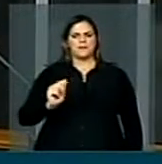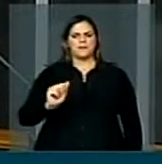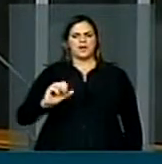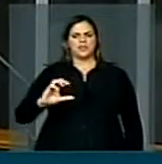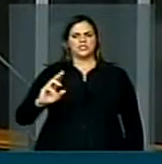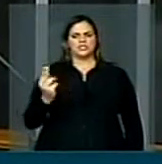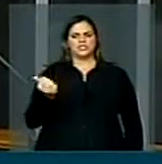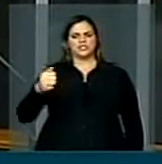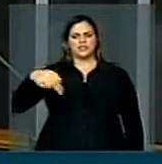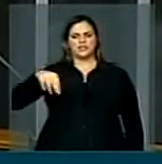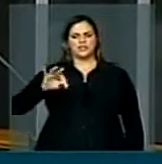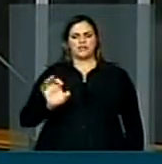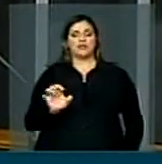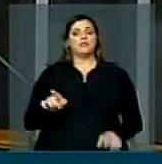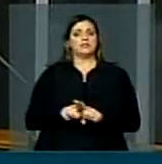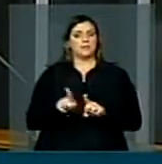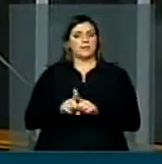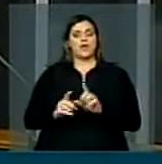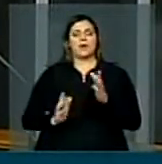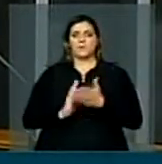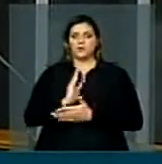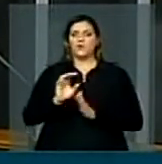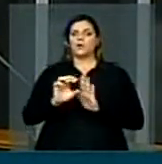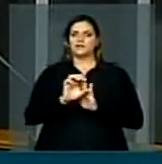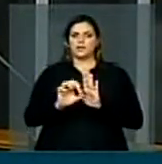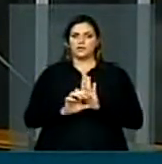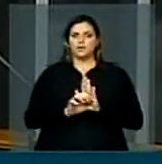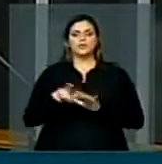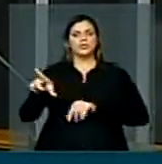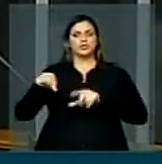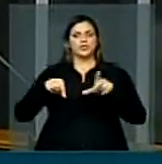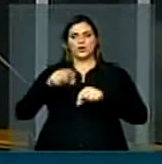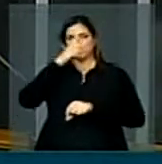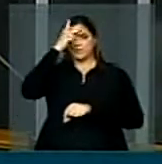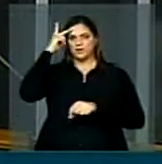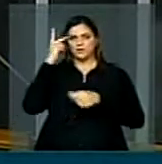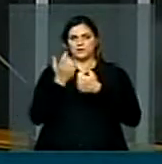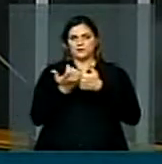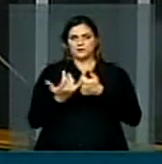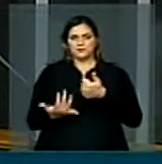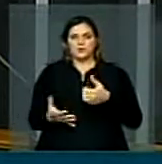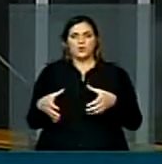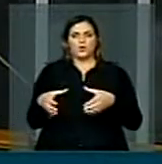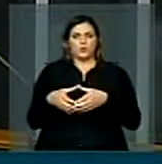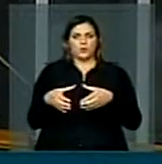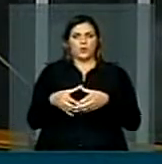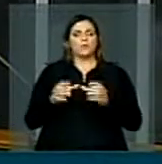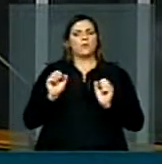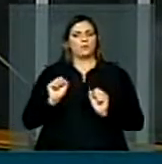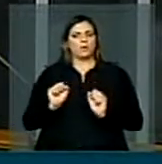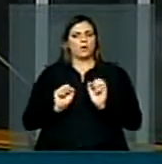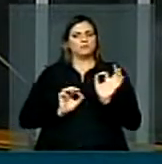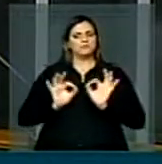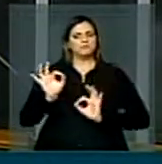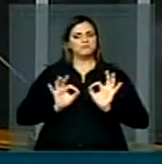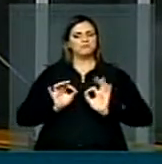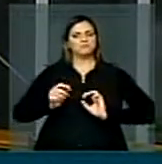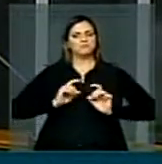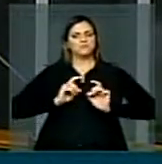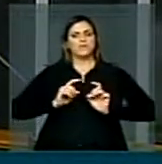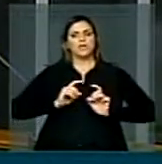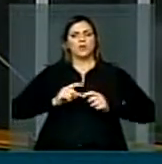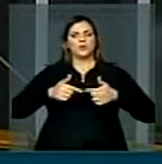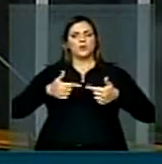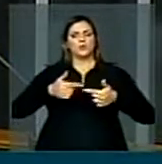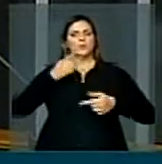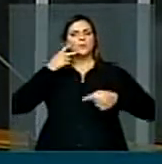Aprovamos também o estatuto dessa frente, além de eleger a diretoria, que vai ter a oportunidade de poder conduzir as